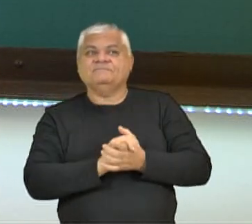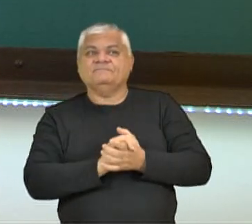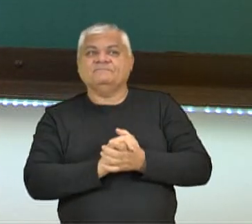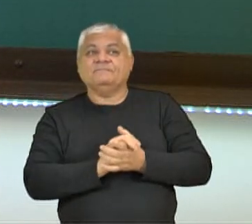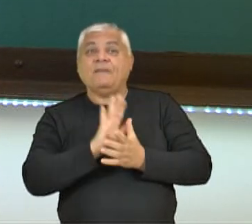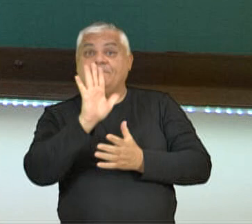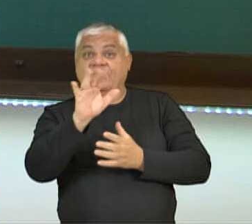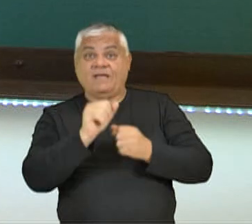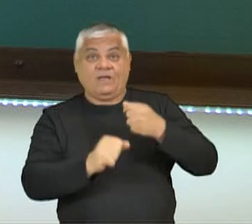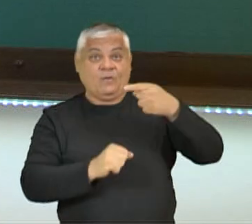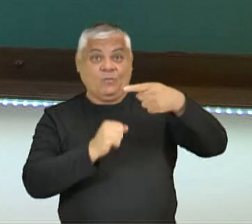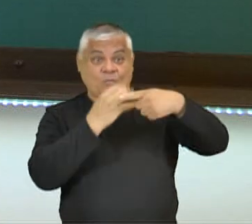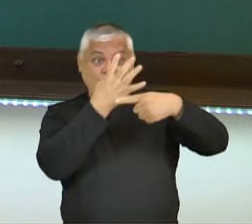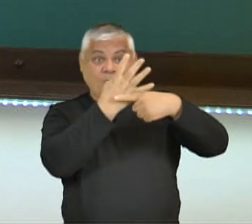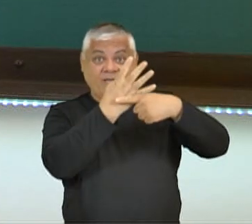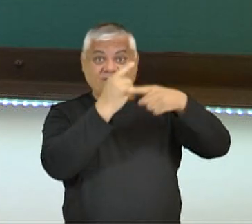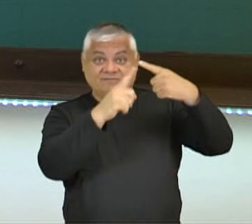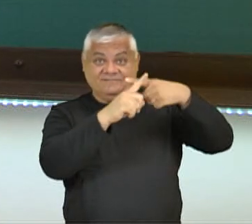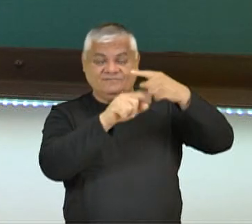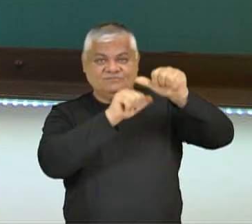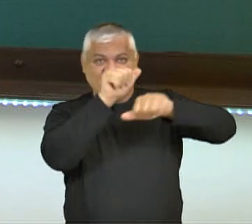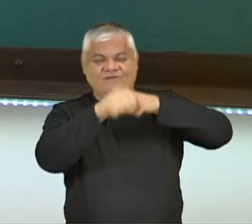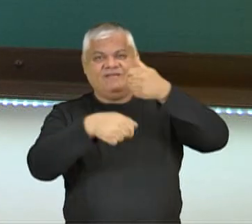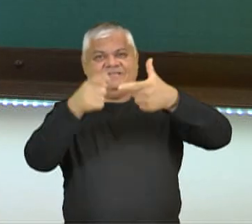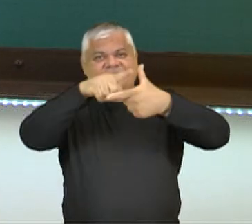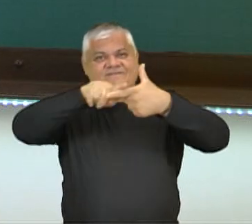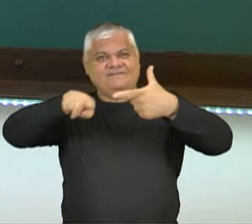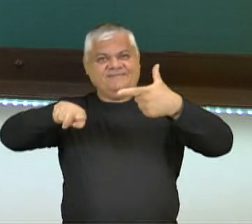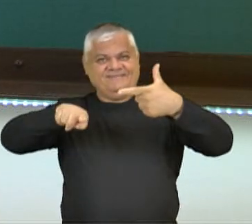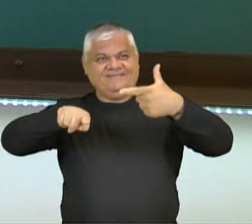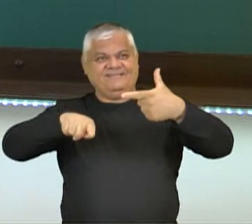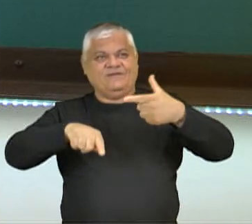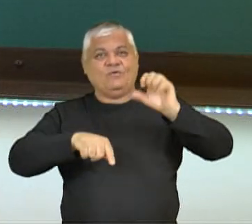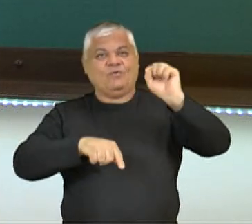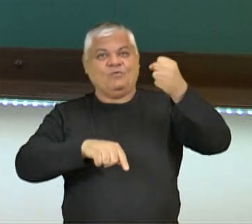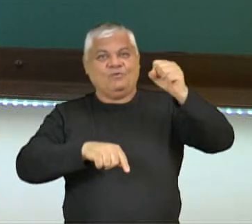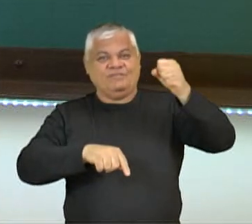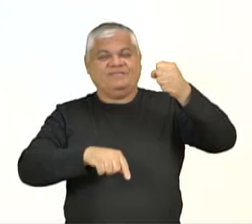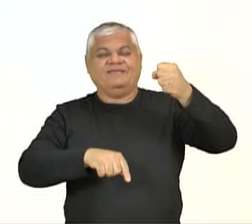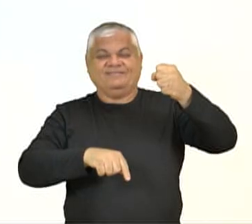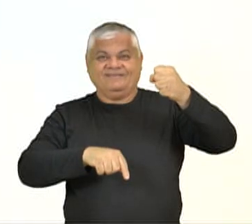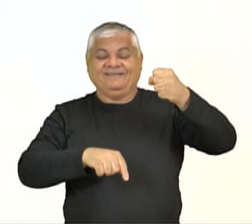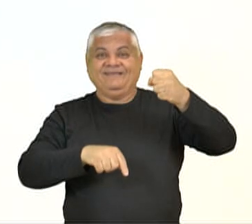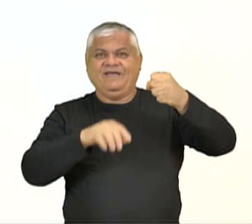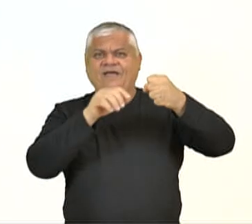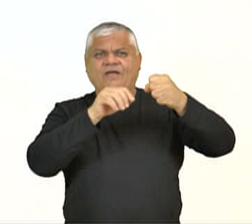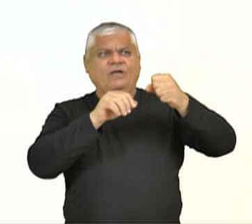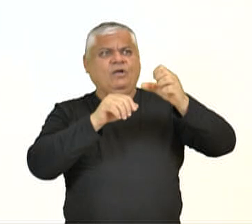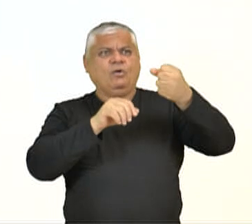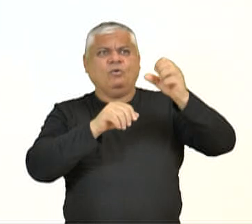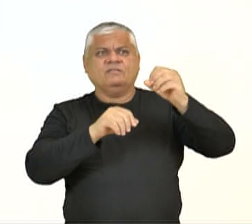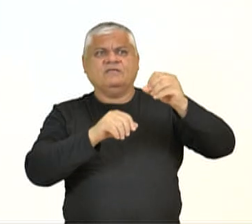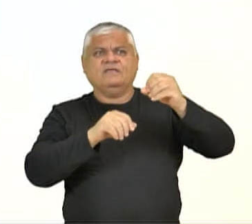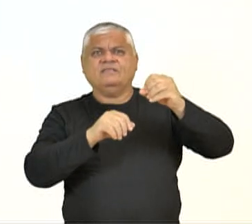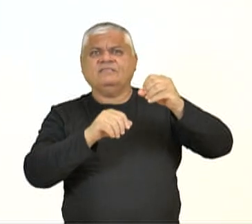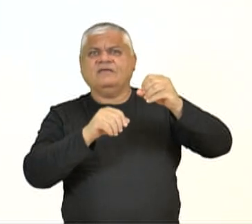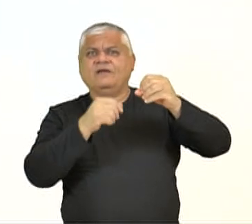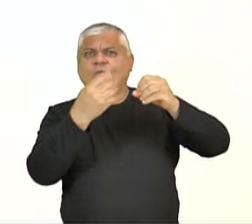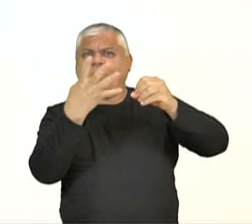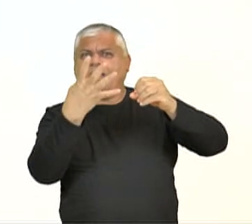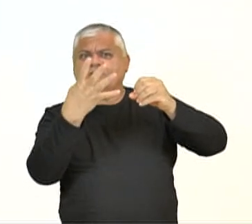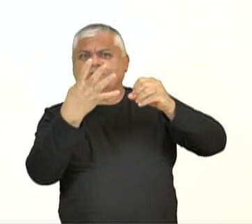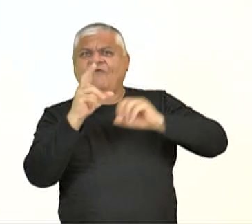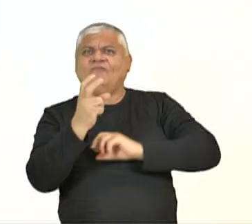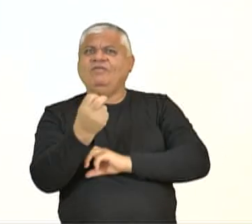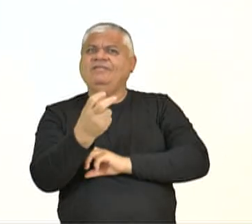Agora o 4 que está multiplicando passa dividindo. 80 dividido por 4, eu descobri que o x é 20